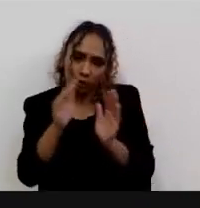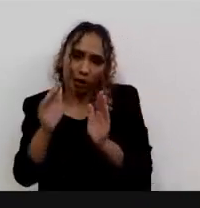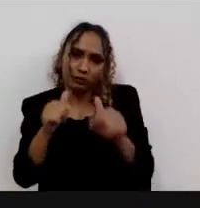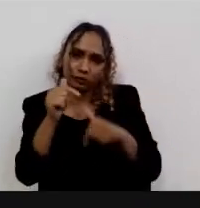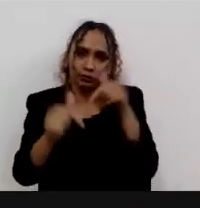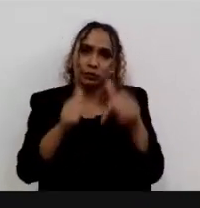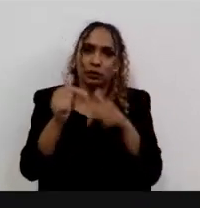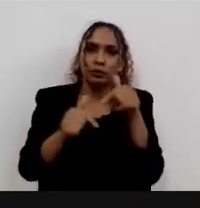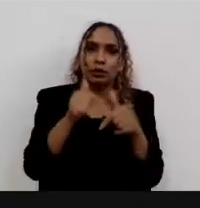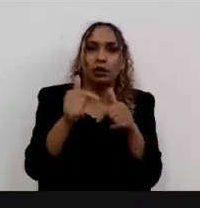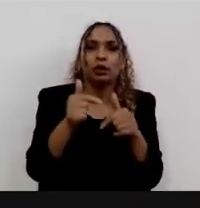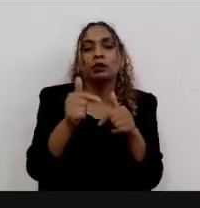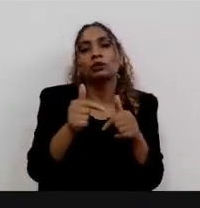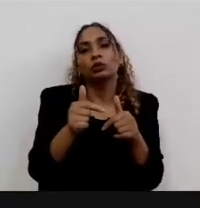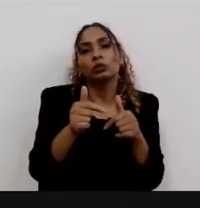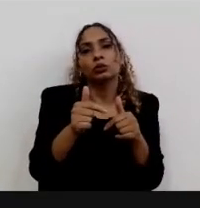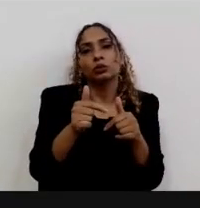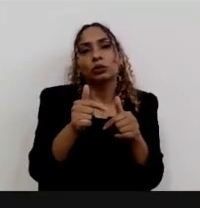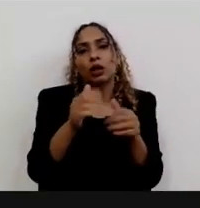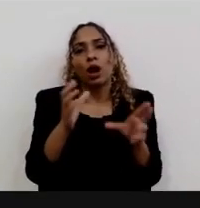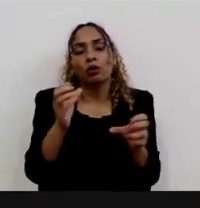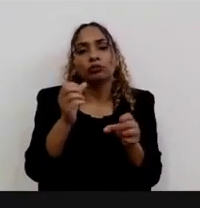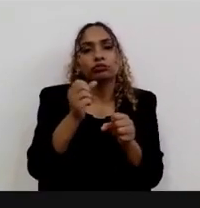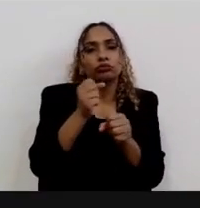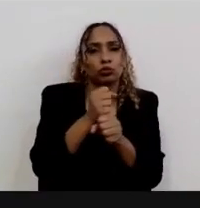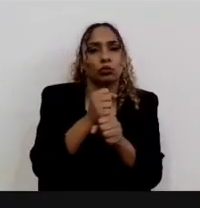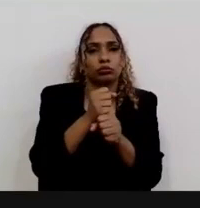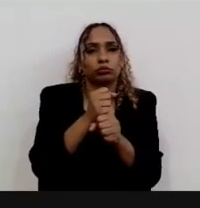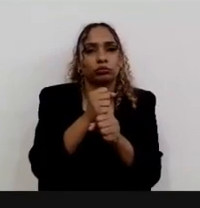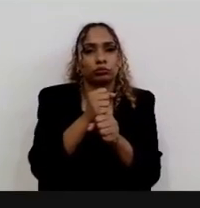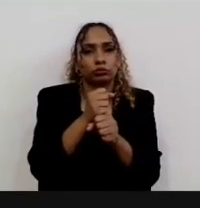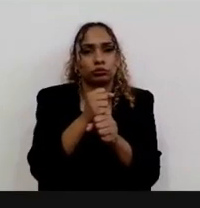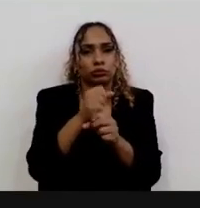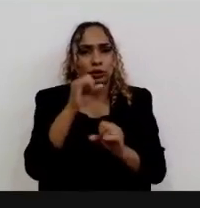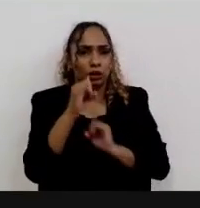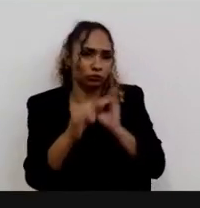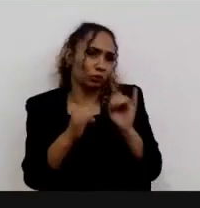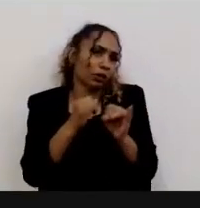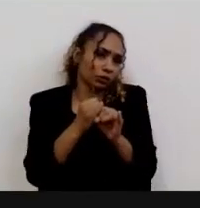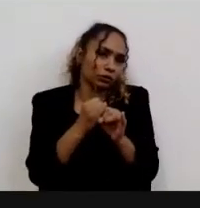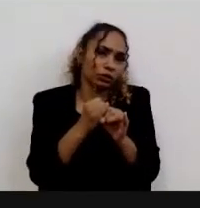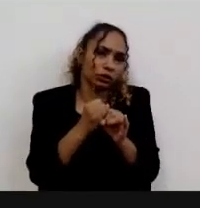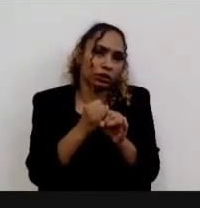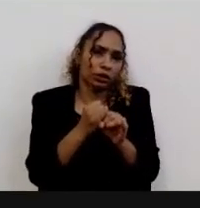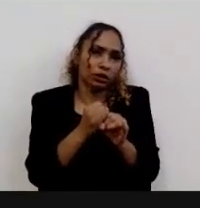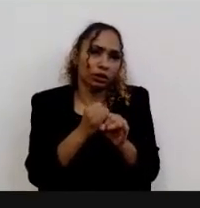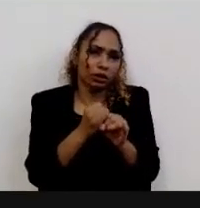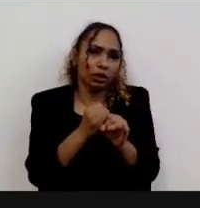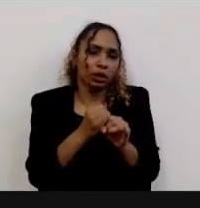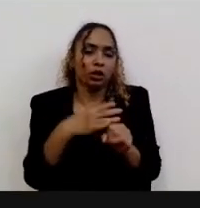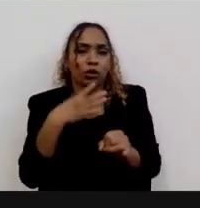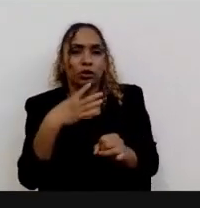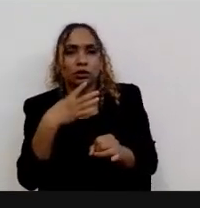estamos trabalhando é a questão da sumarização automática, a indexação automática e o reconhecimento automático de